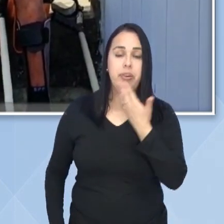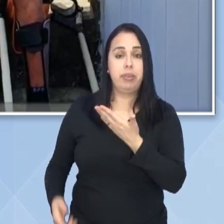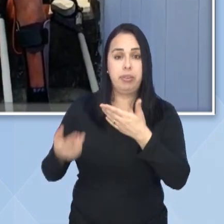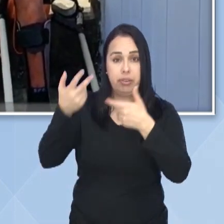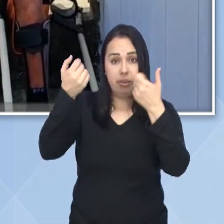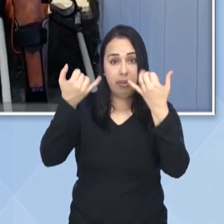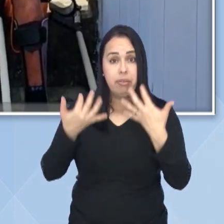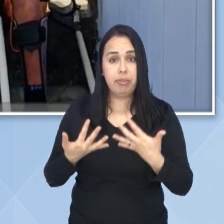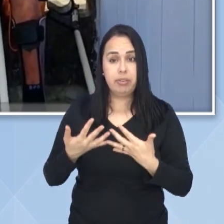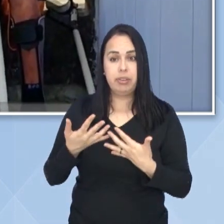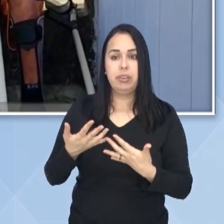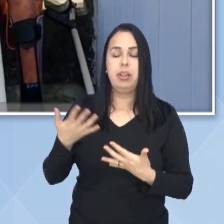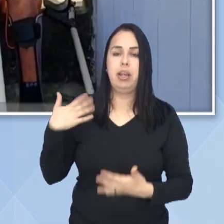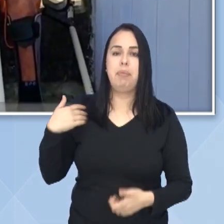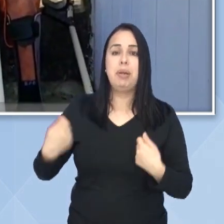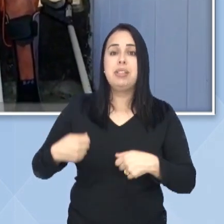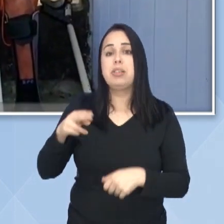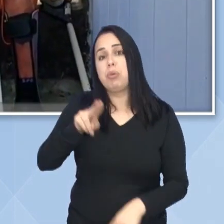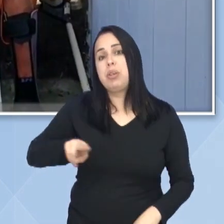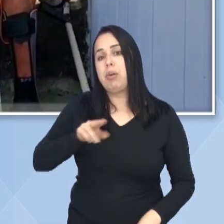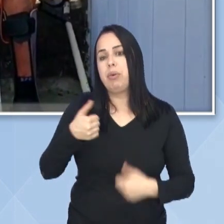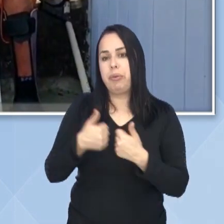depoimento de um homem que tem que pegar ônibus.